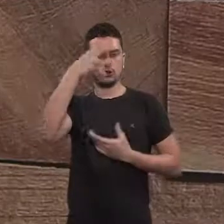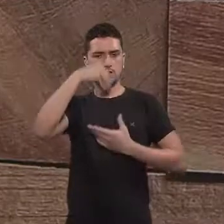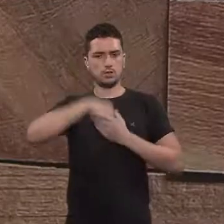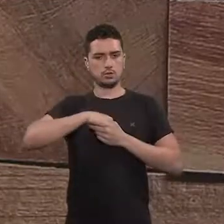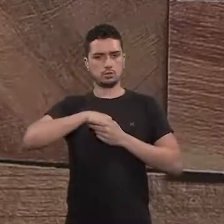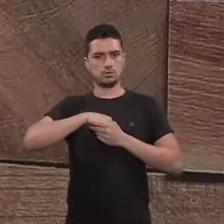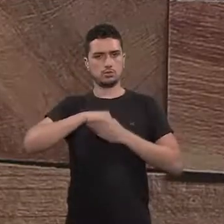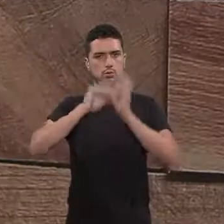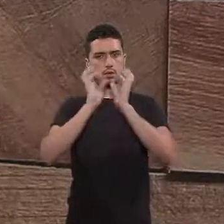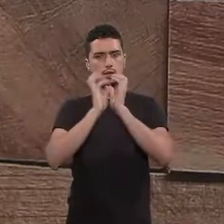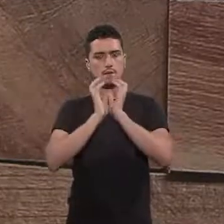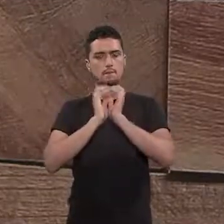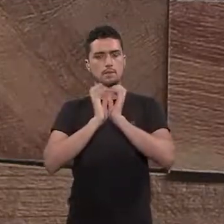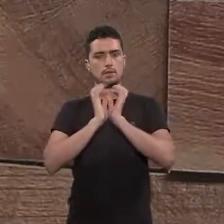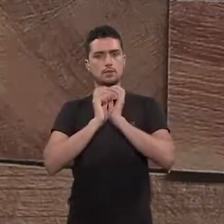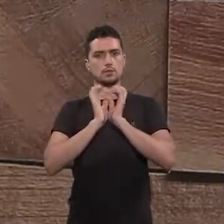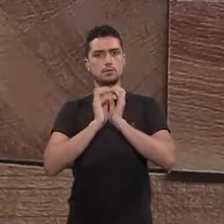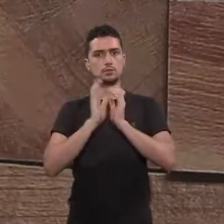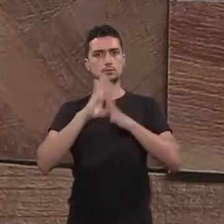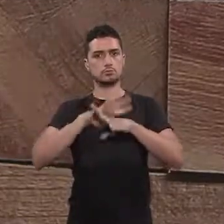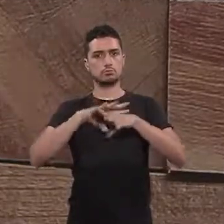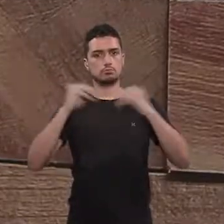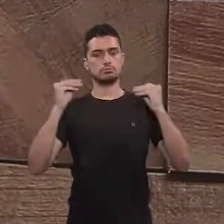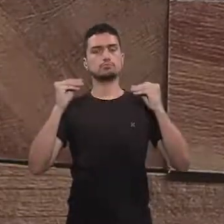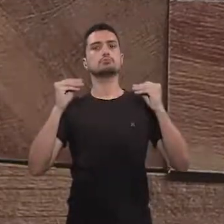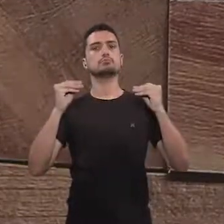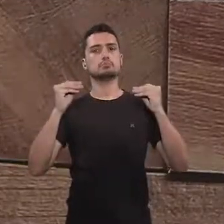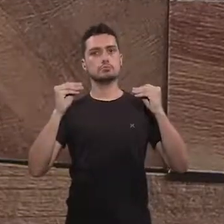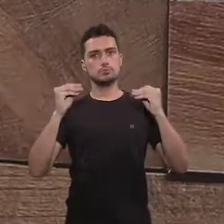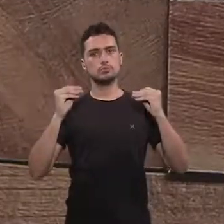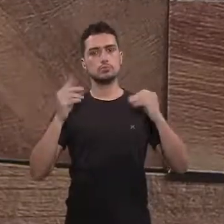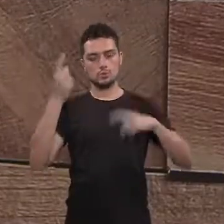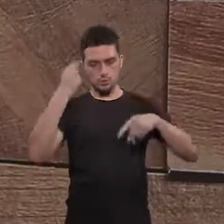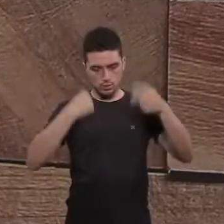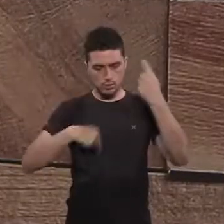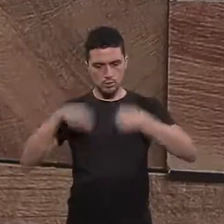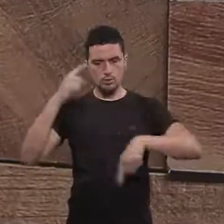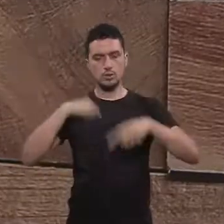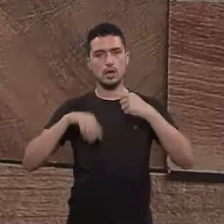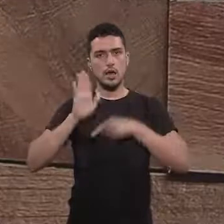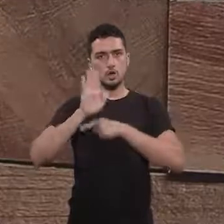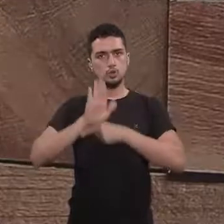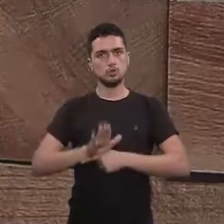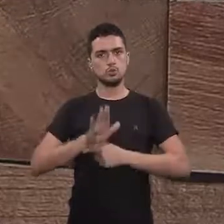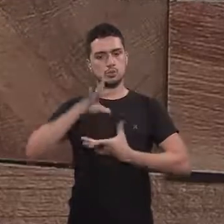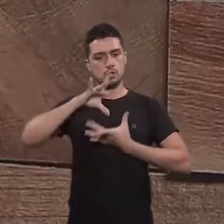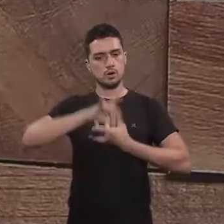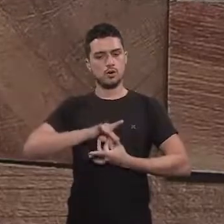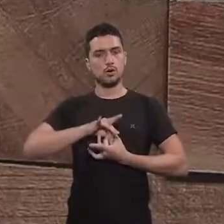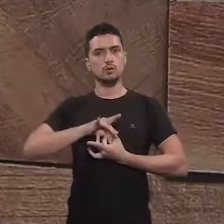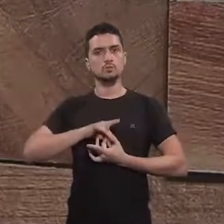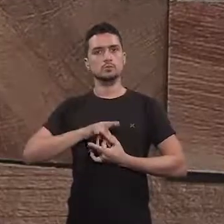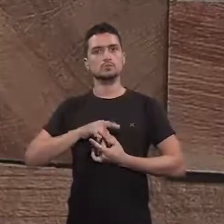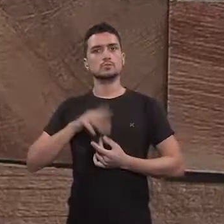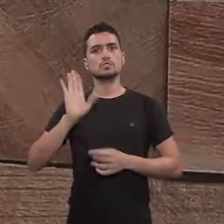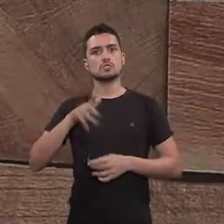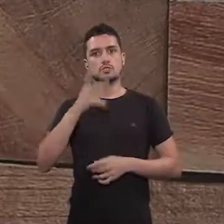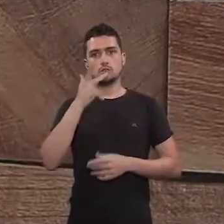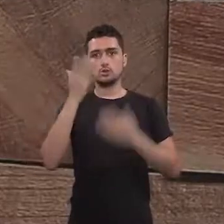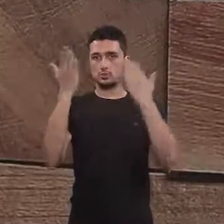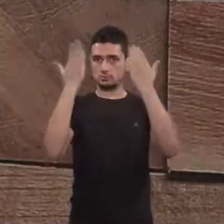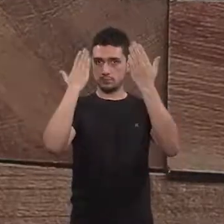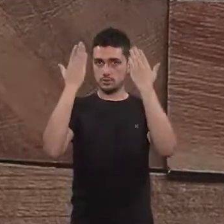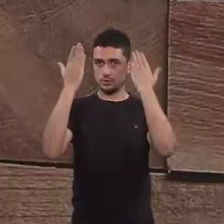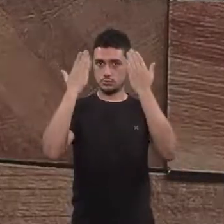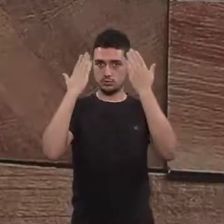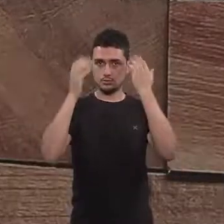interior. Uma mente sadia, equilibrada, repercute para o corpo físico. Então, nós já falamos sobre a